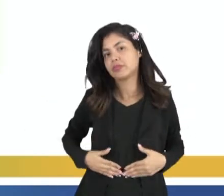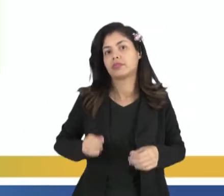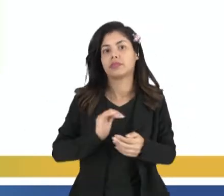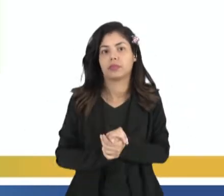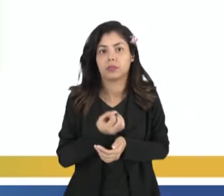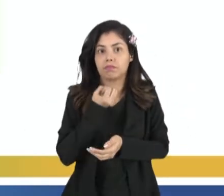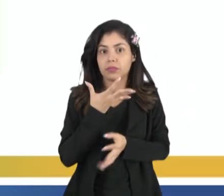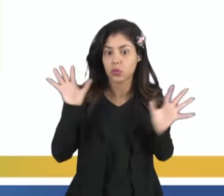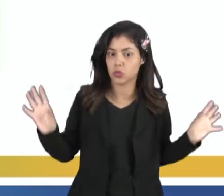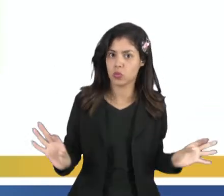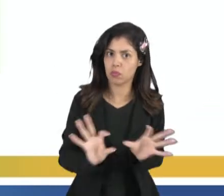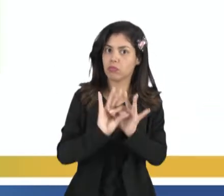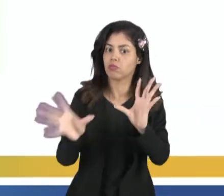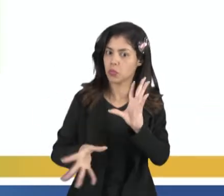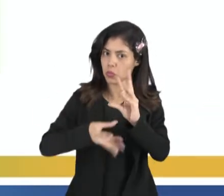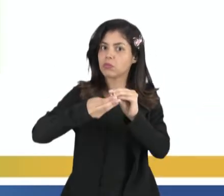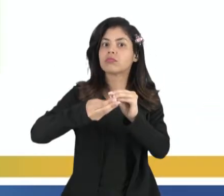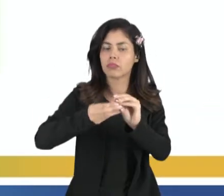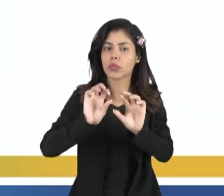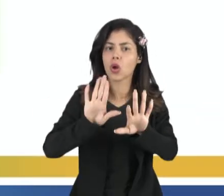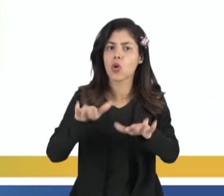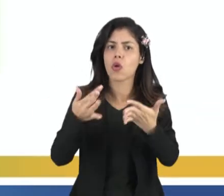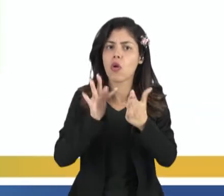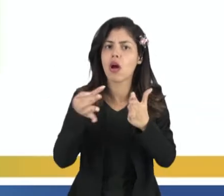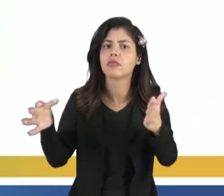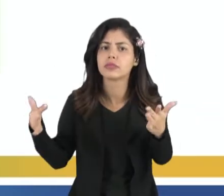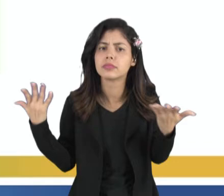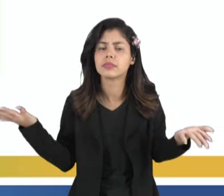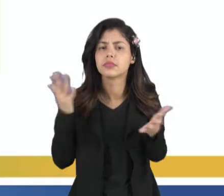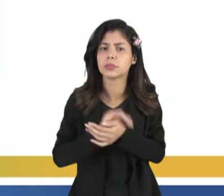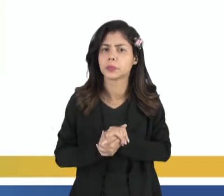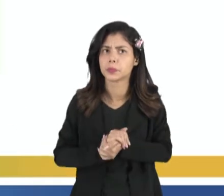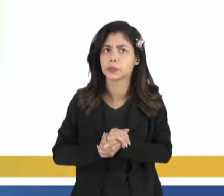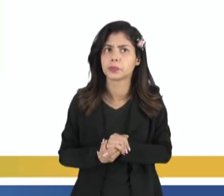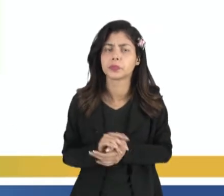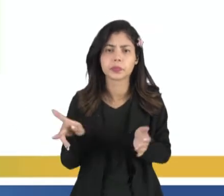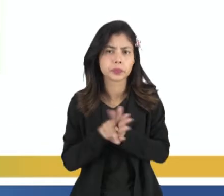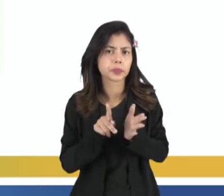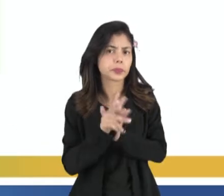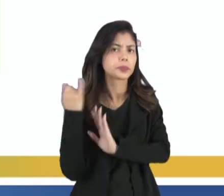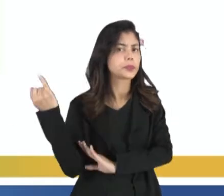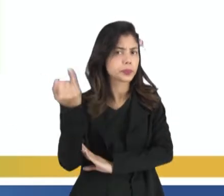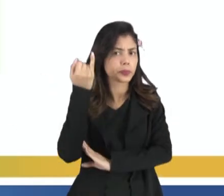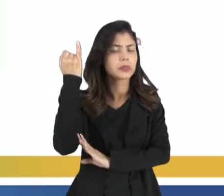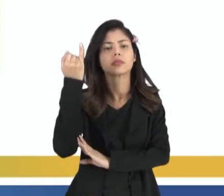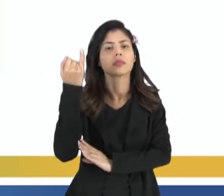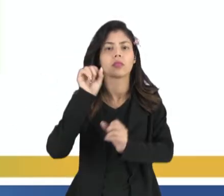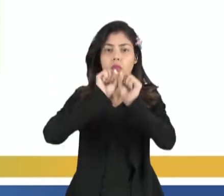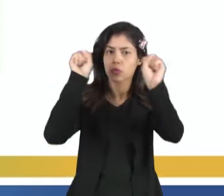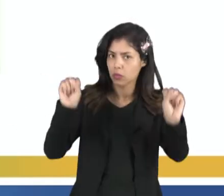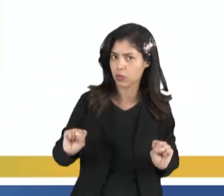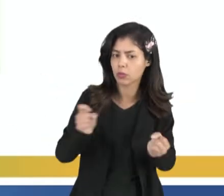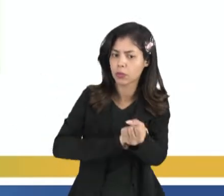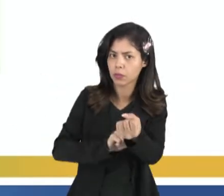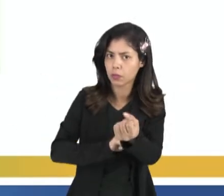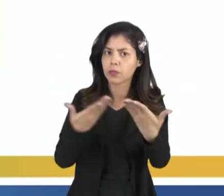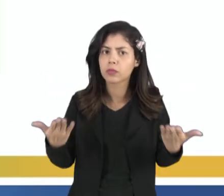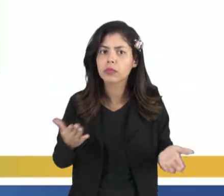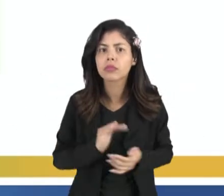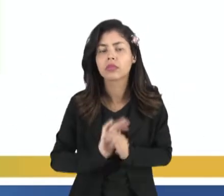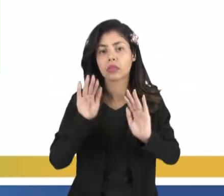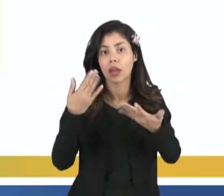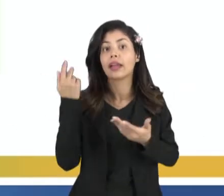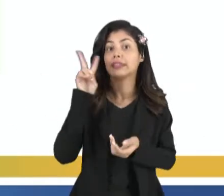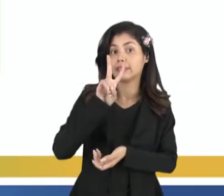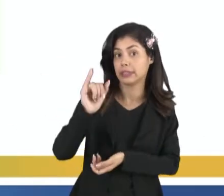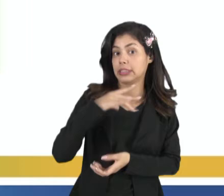é bem complexa. Qual que vai ser a função dessa rede? Qual que vai ser a função principal do sistema nervoso? Ele vai